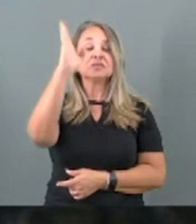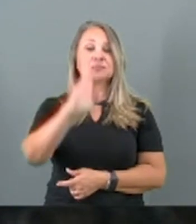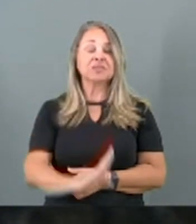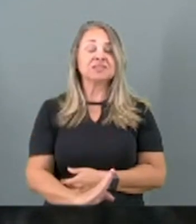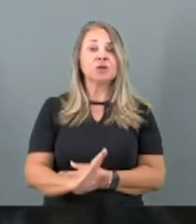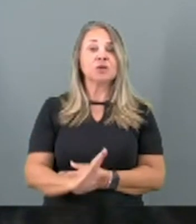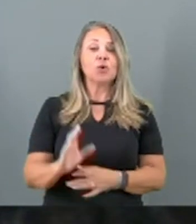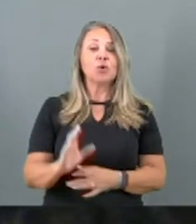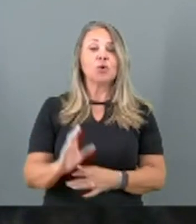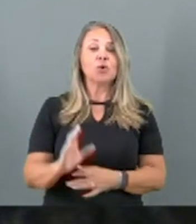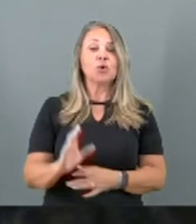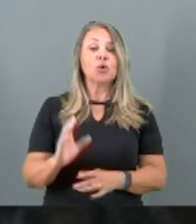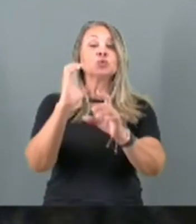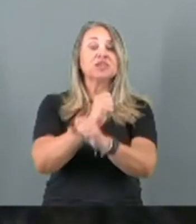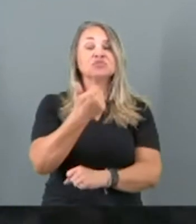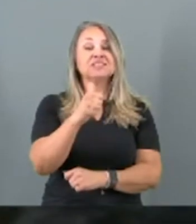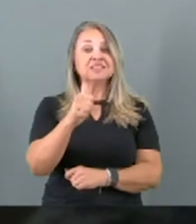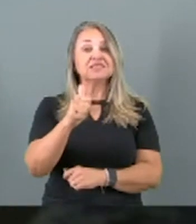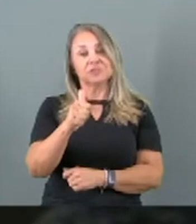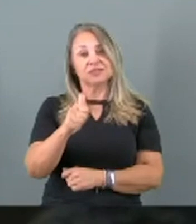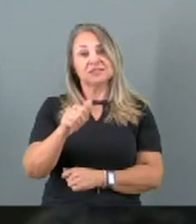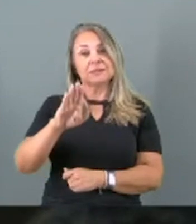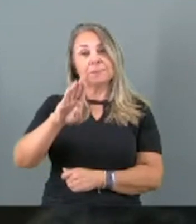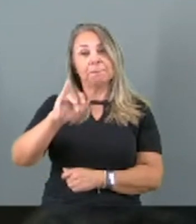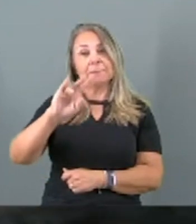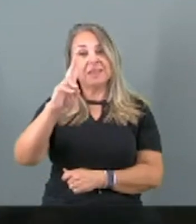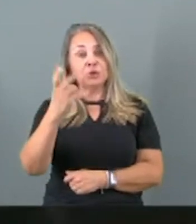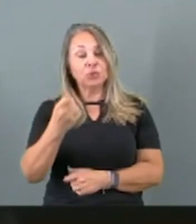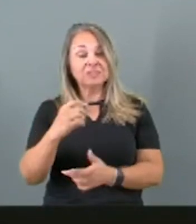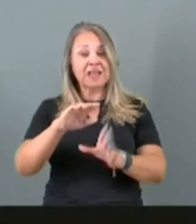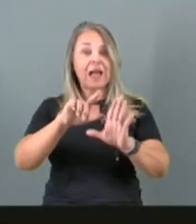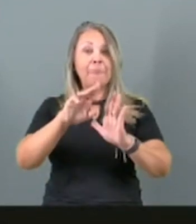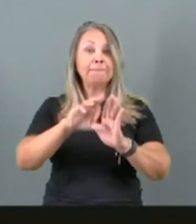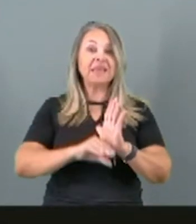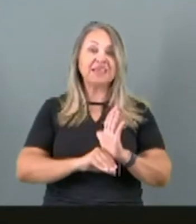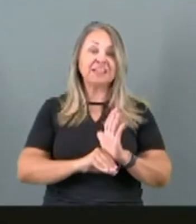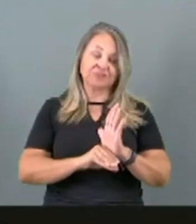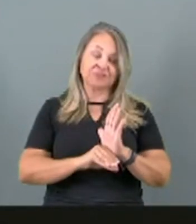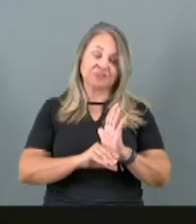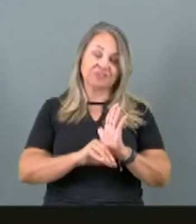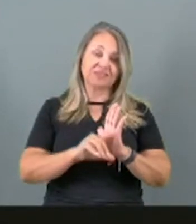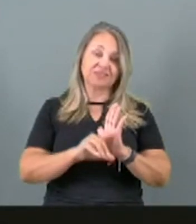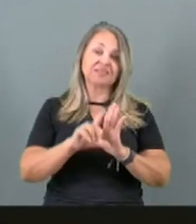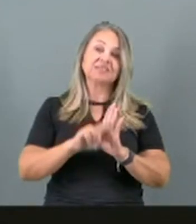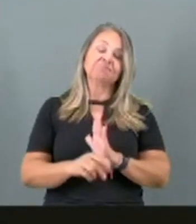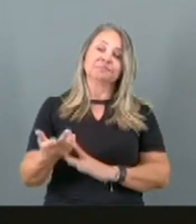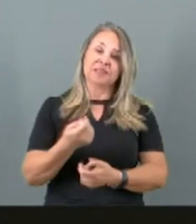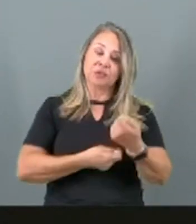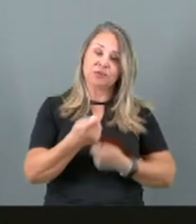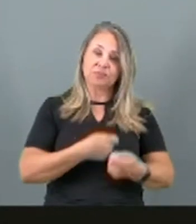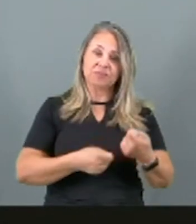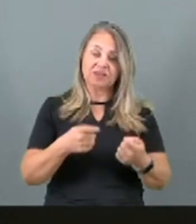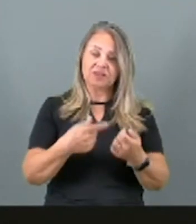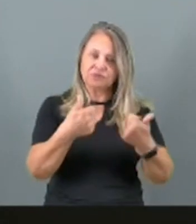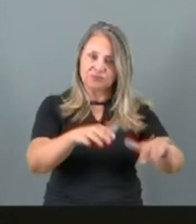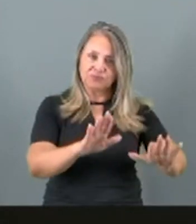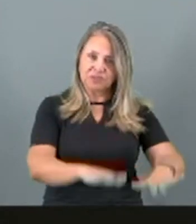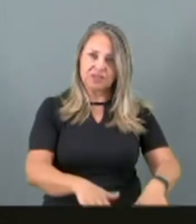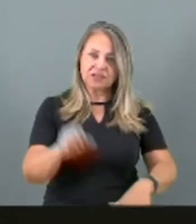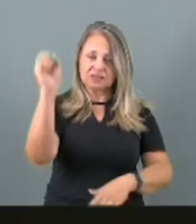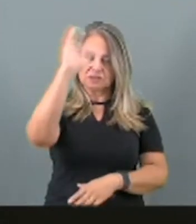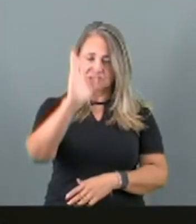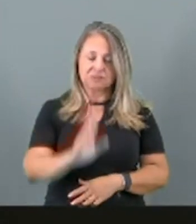111 bilhões a menos na economia que é uma economia que o dinheiro fica aqui no Brasil e circula Então essas são questões